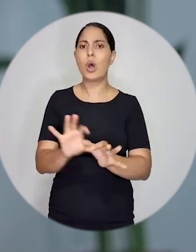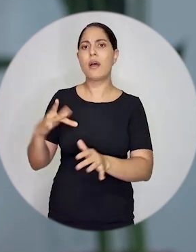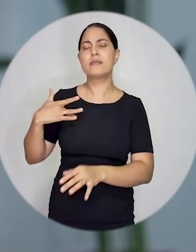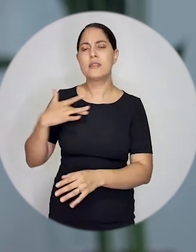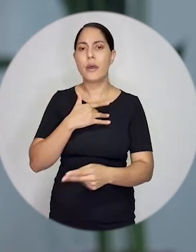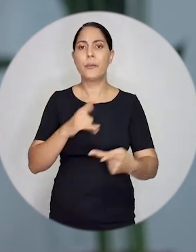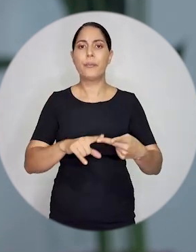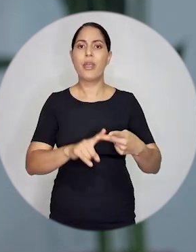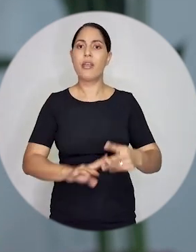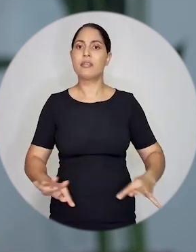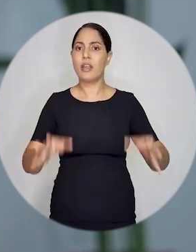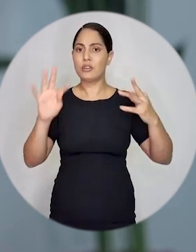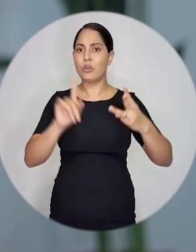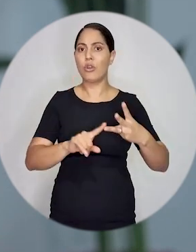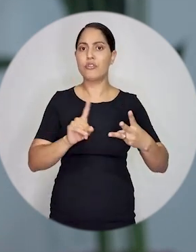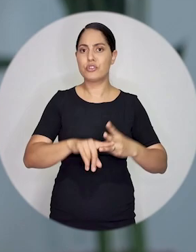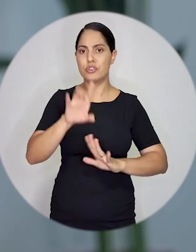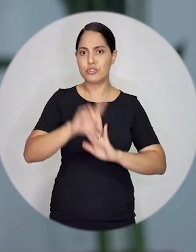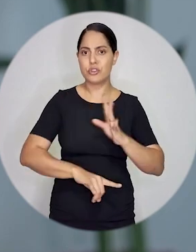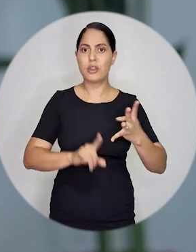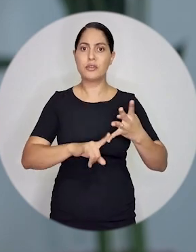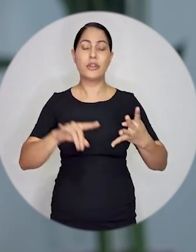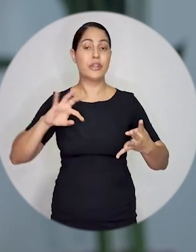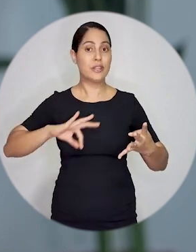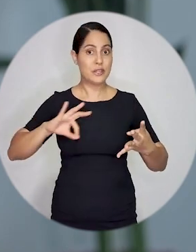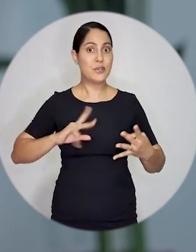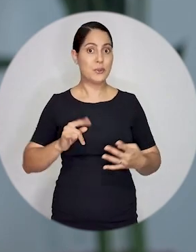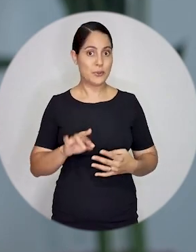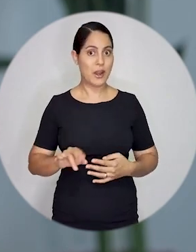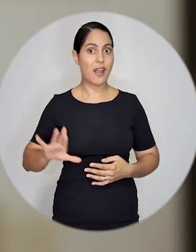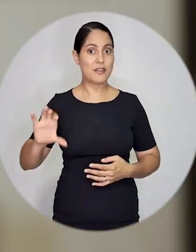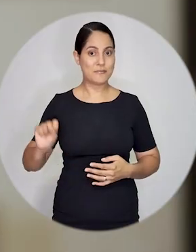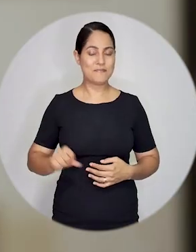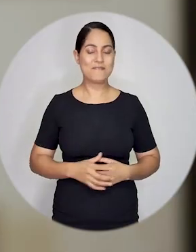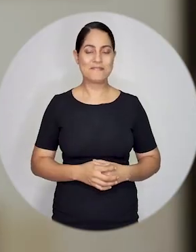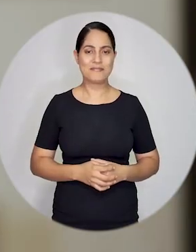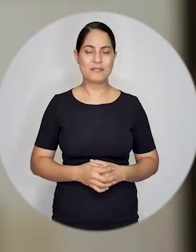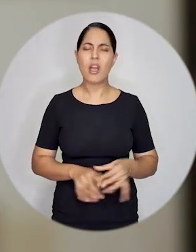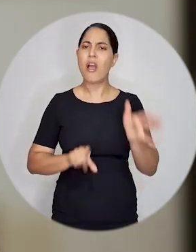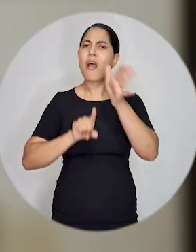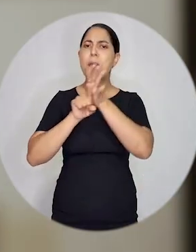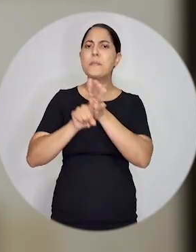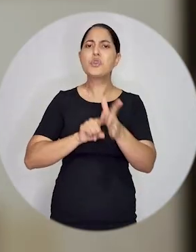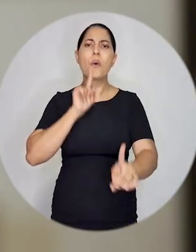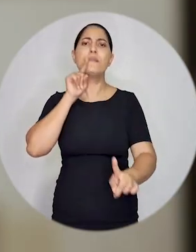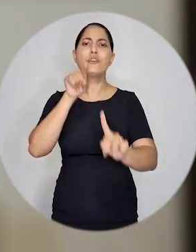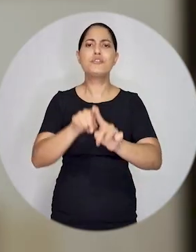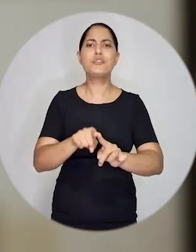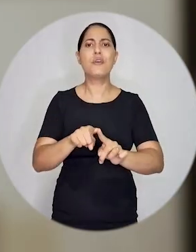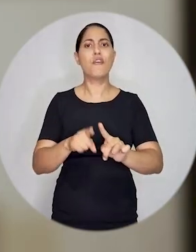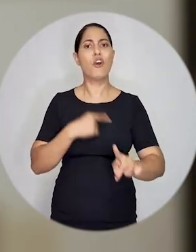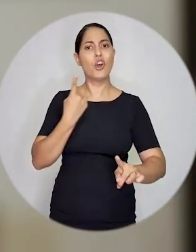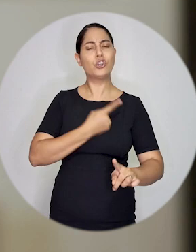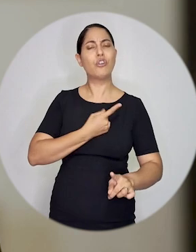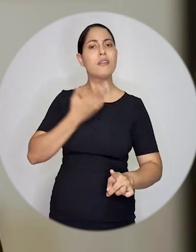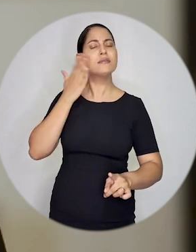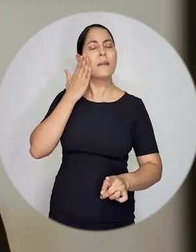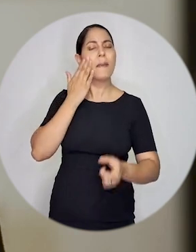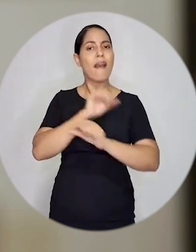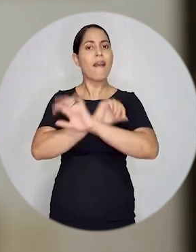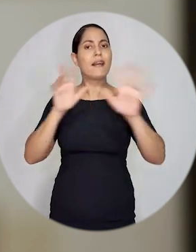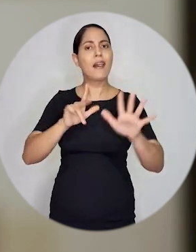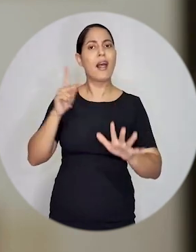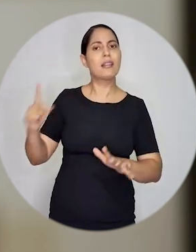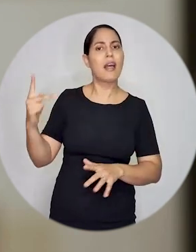saúde, uso da tecnologia, prerrogativas e honorários. Uma pesquisa através da qual a OAB pretende conhecer cada um dos